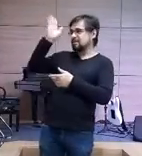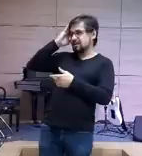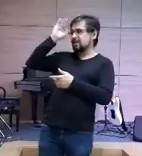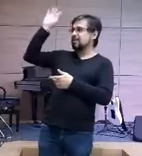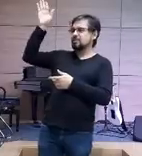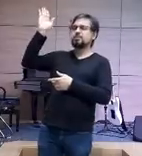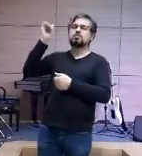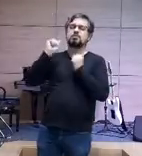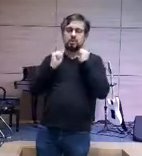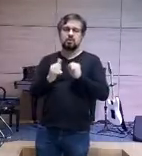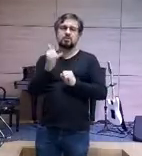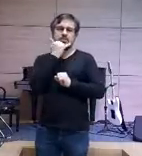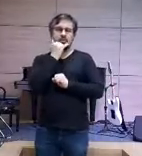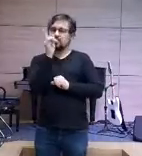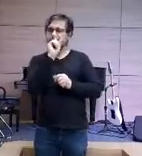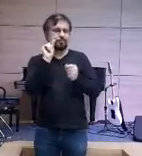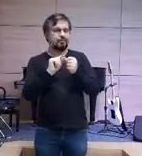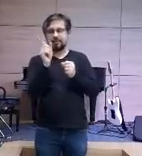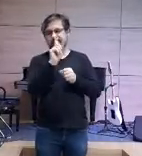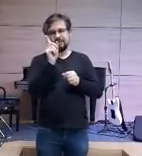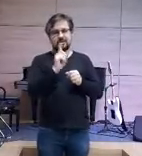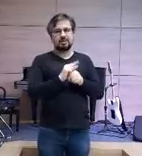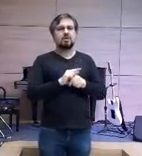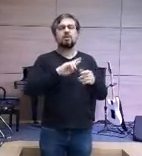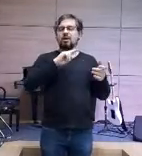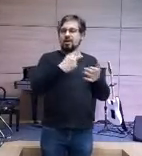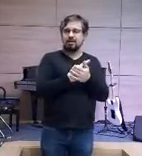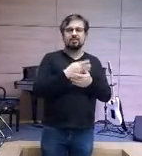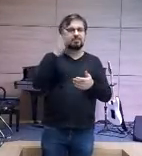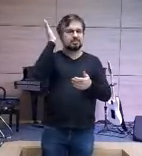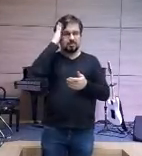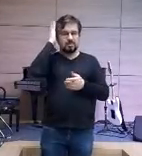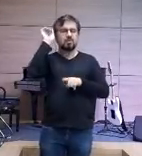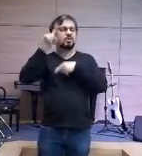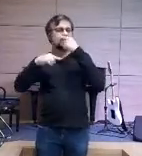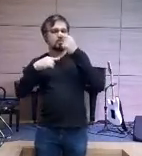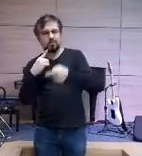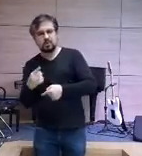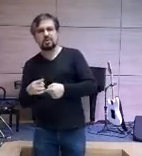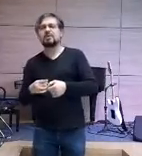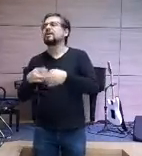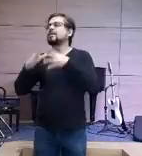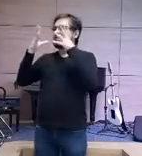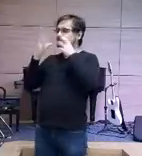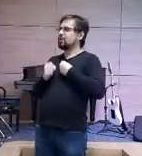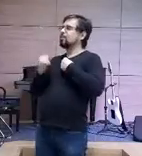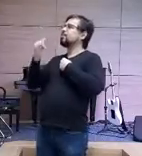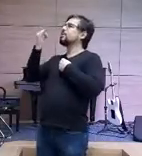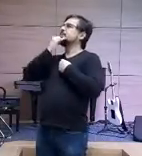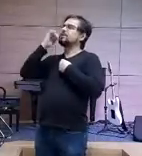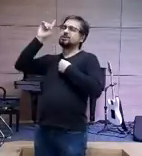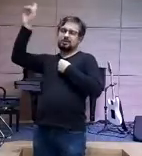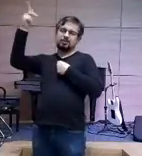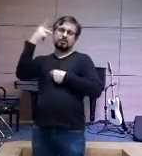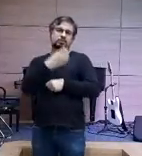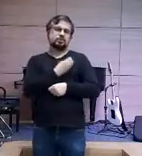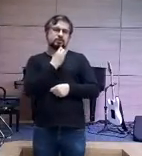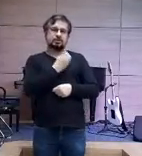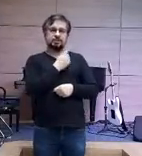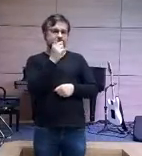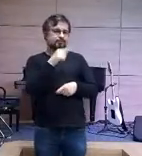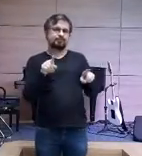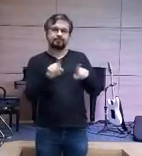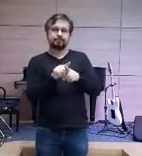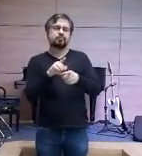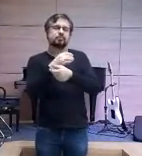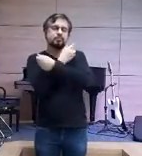Não não faça isso não não erre sabendo que você logo em seguida vai ter um perdão na sua vida você vai poder